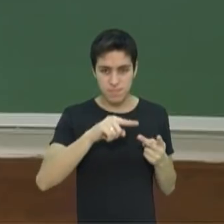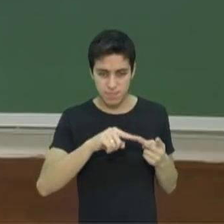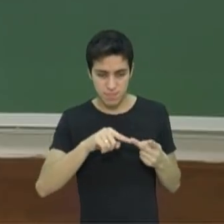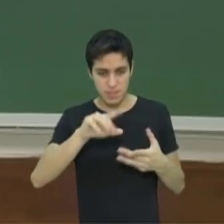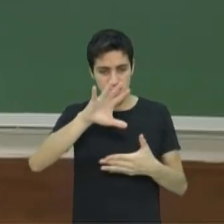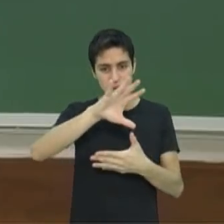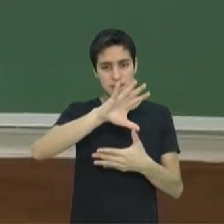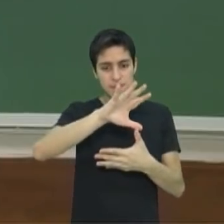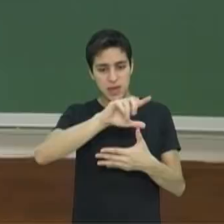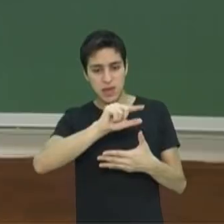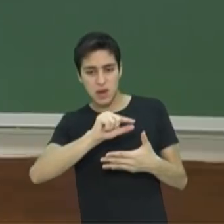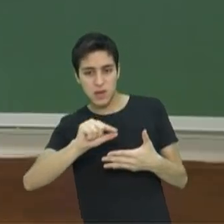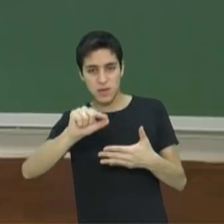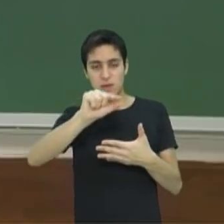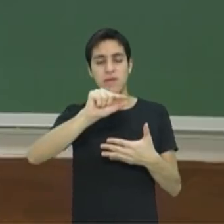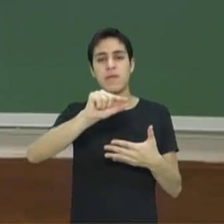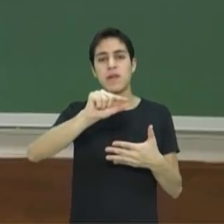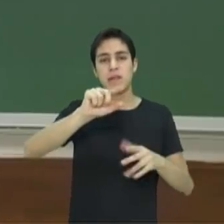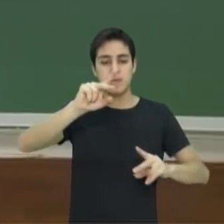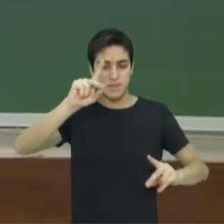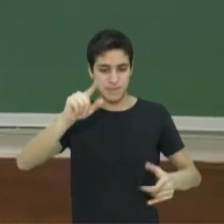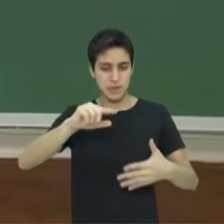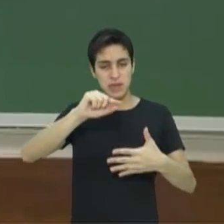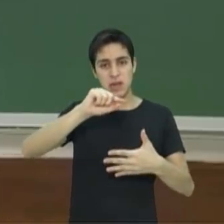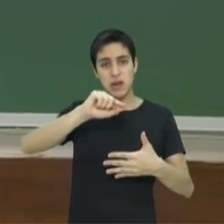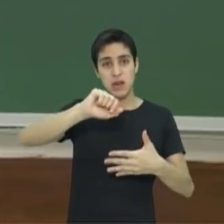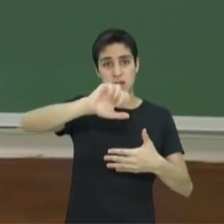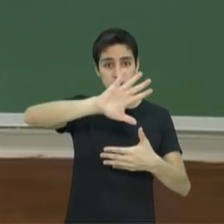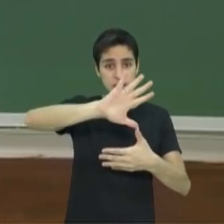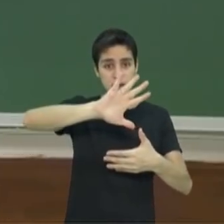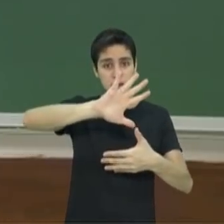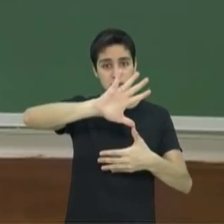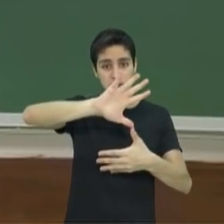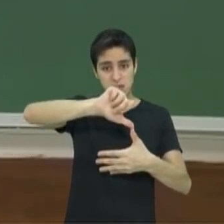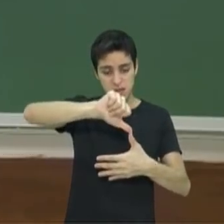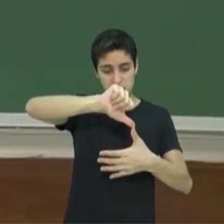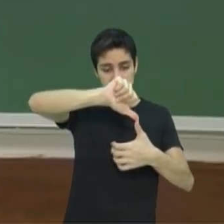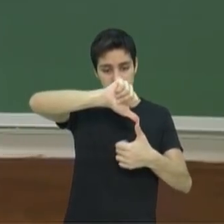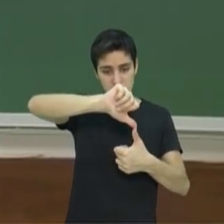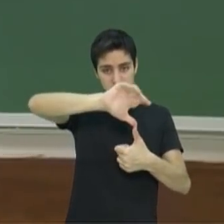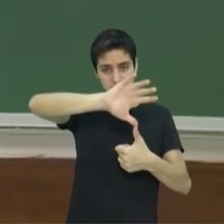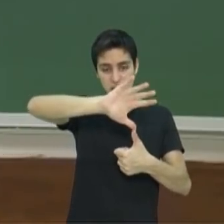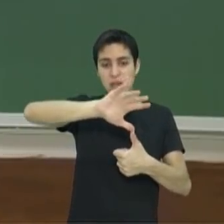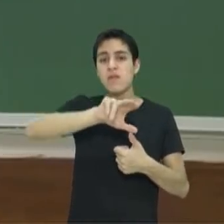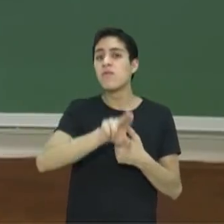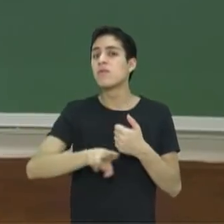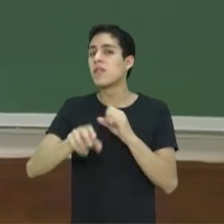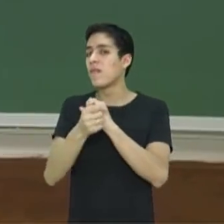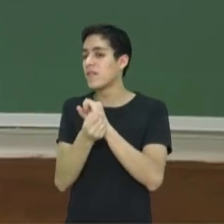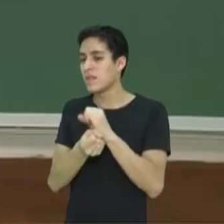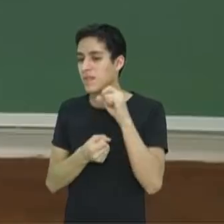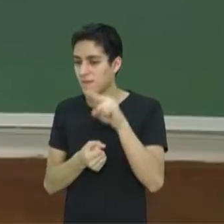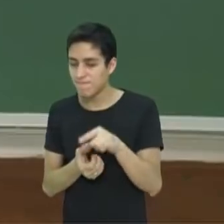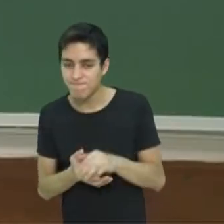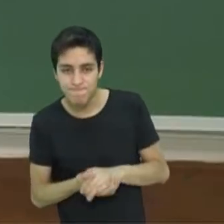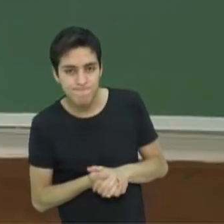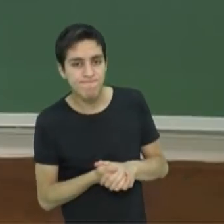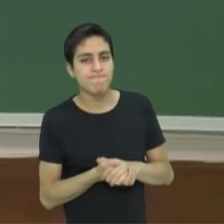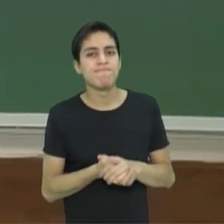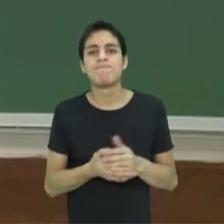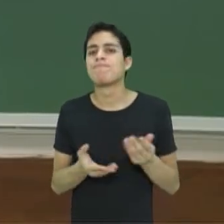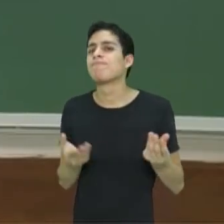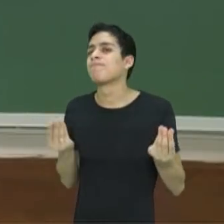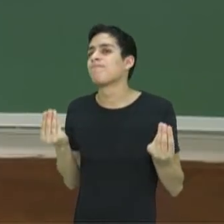da América do Norte e do Brasil utilizavam muito a mão de obra escrava. Qual